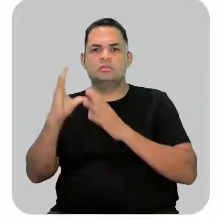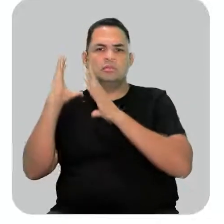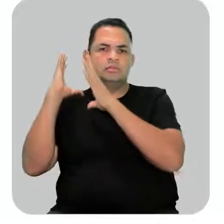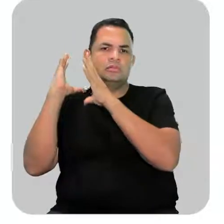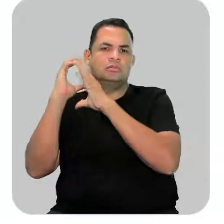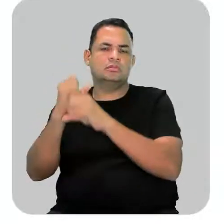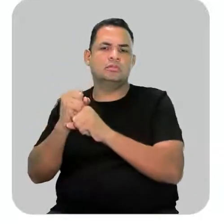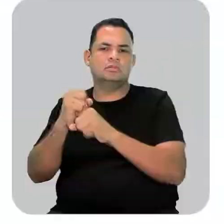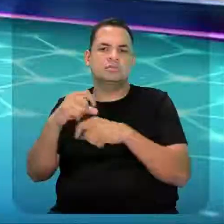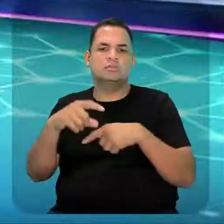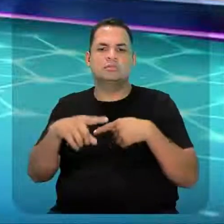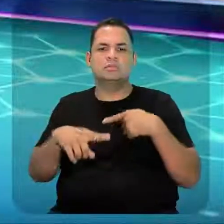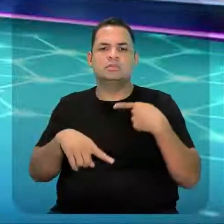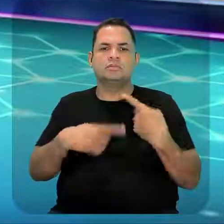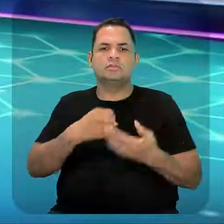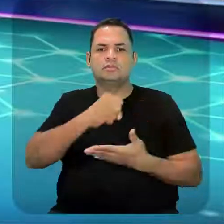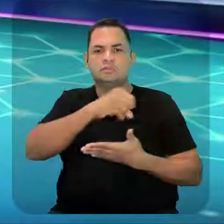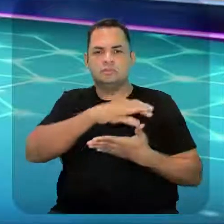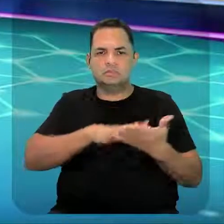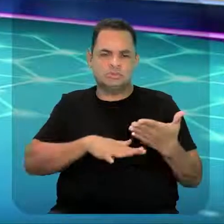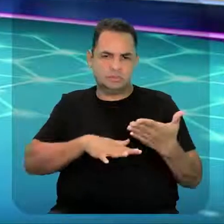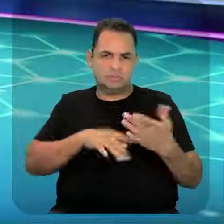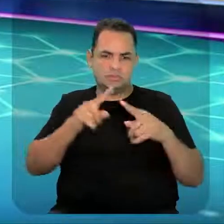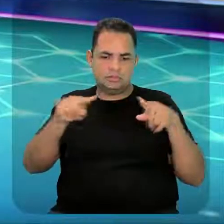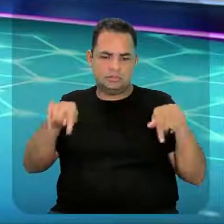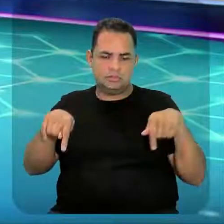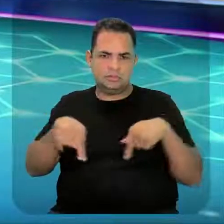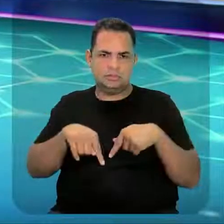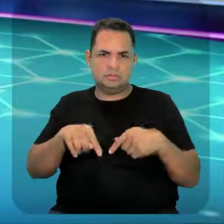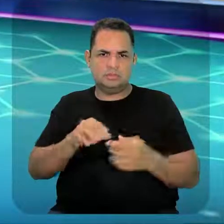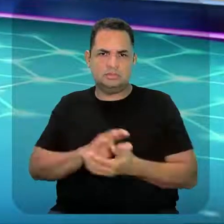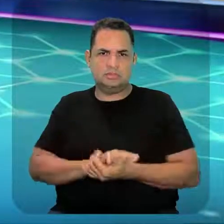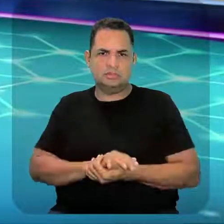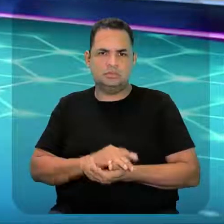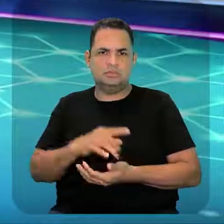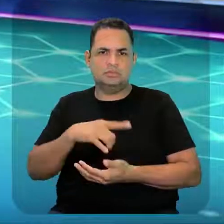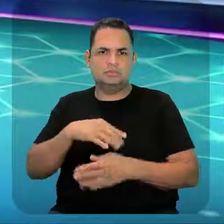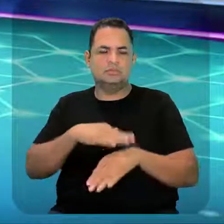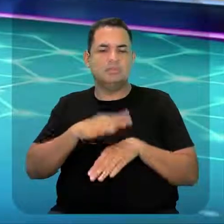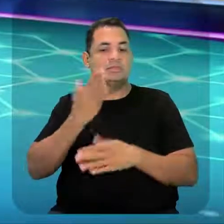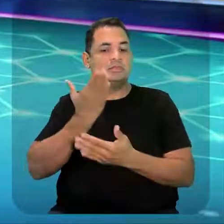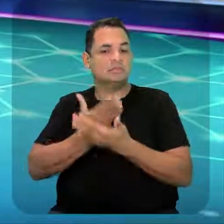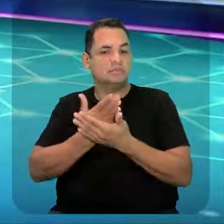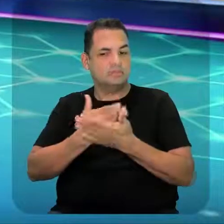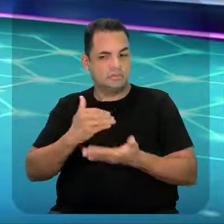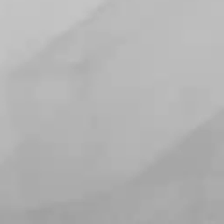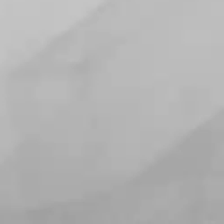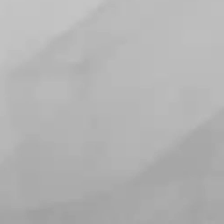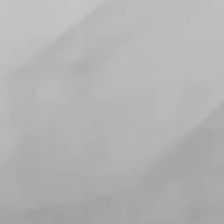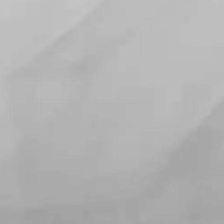revisãozinha já e a atividade de sala. Então, ainda tem mais aula pela frente.